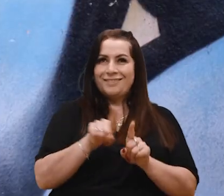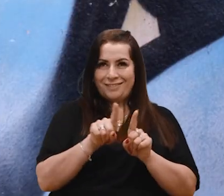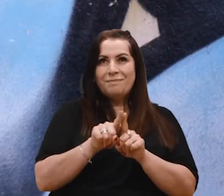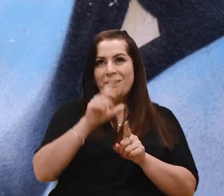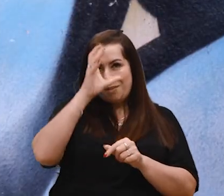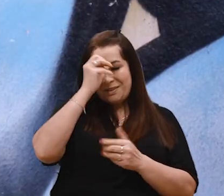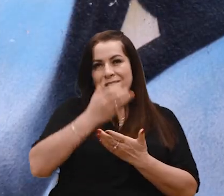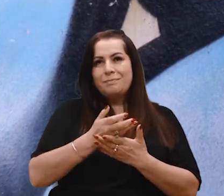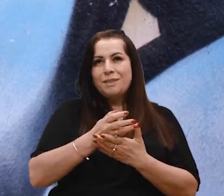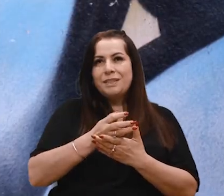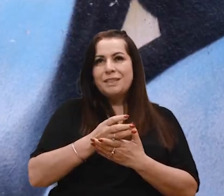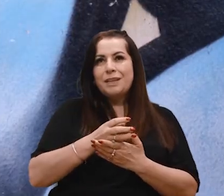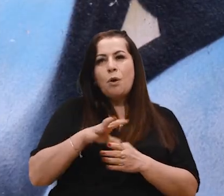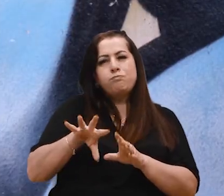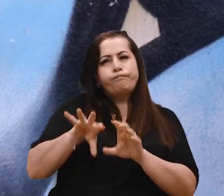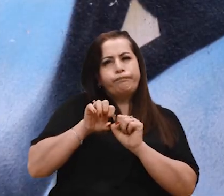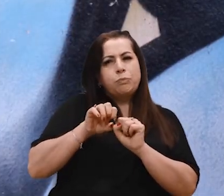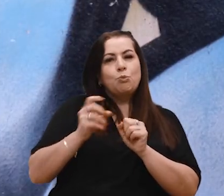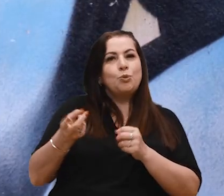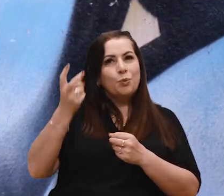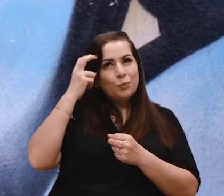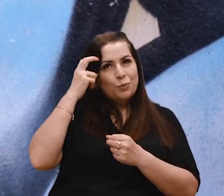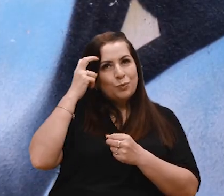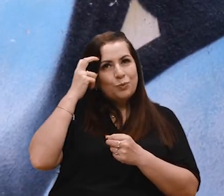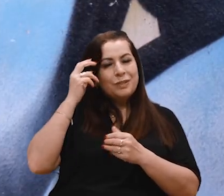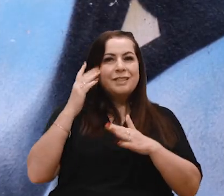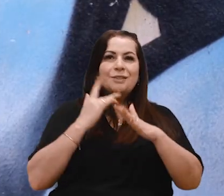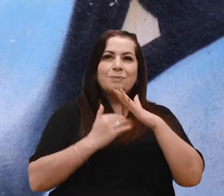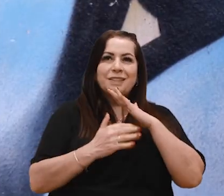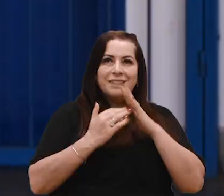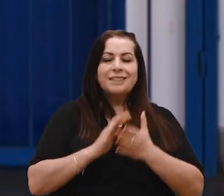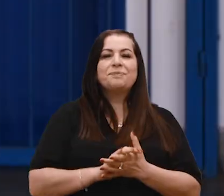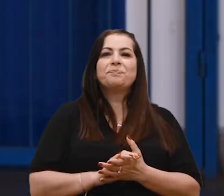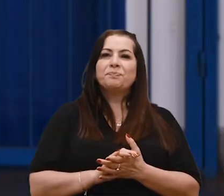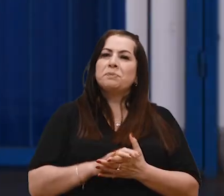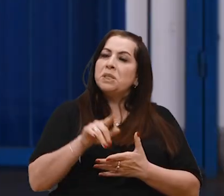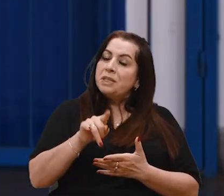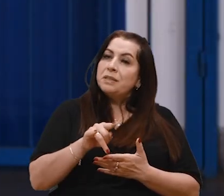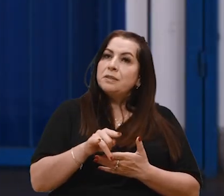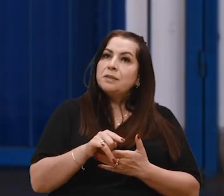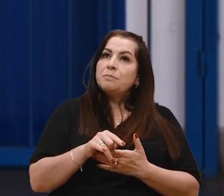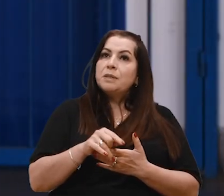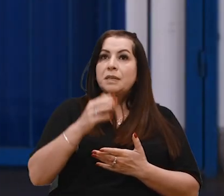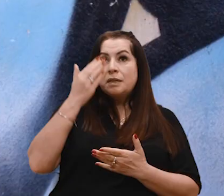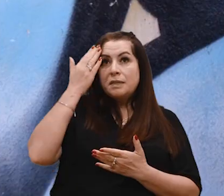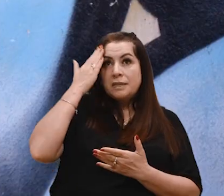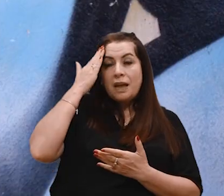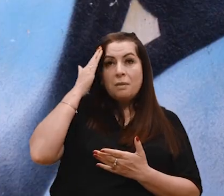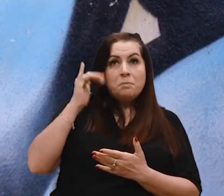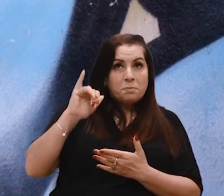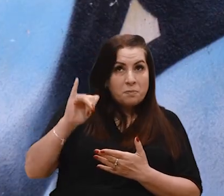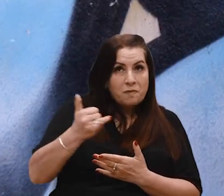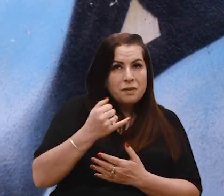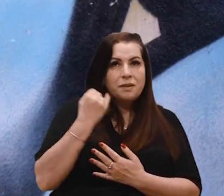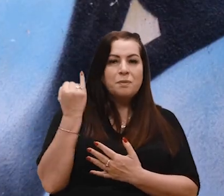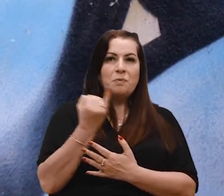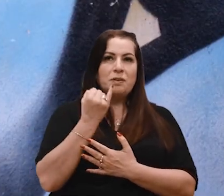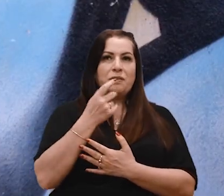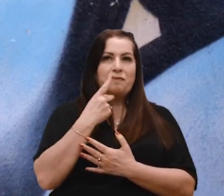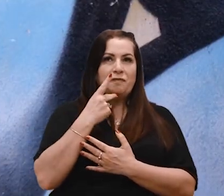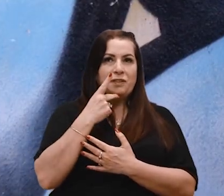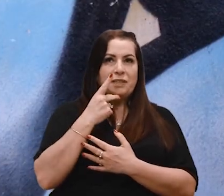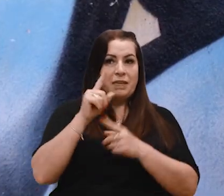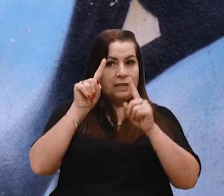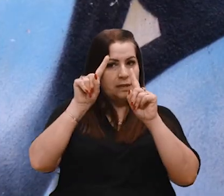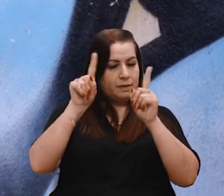também aprende e absorve muito da cultura dos imigrantes. E isso, para quem sabe aproveitar,